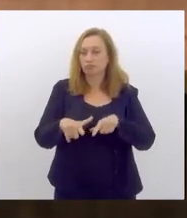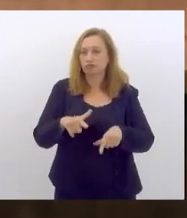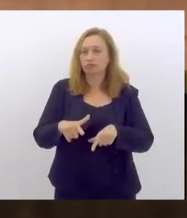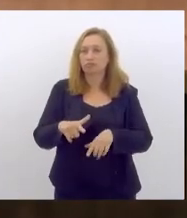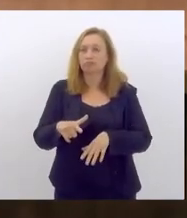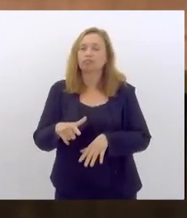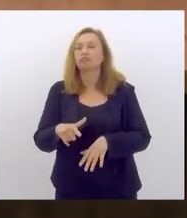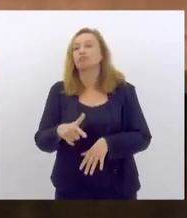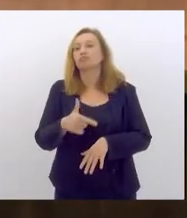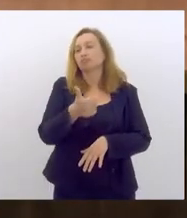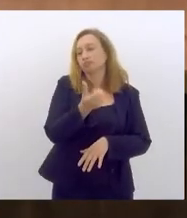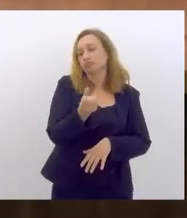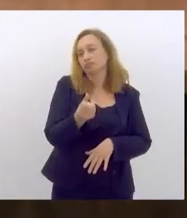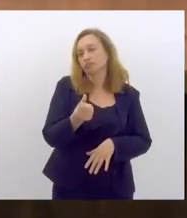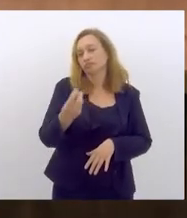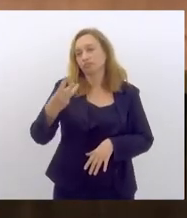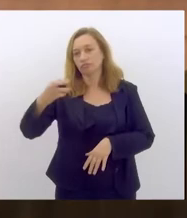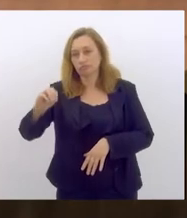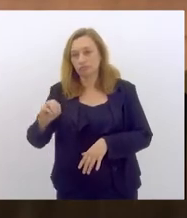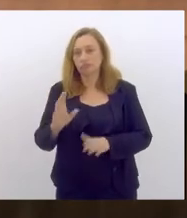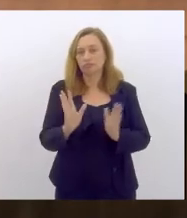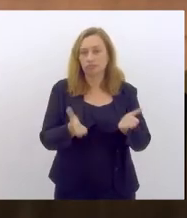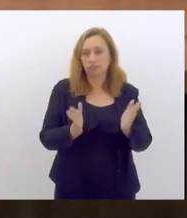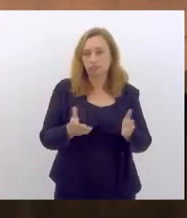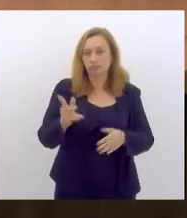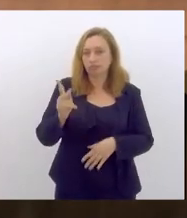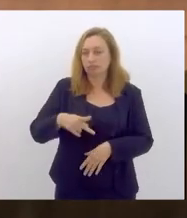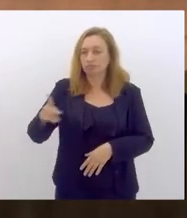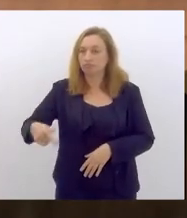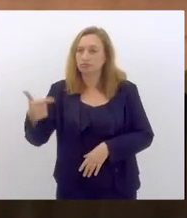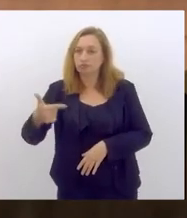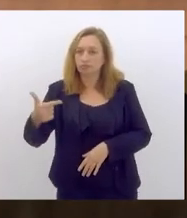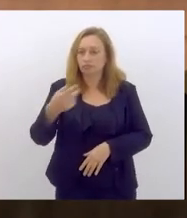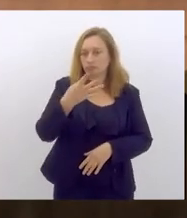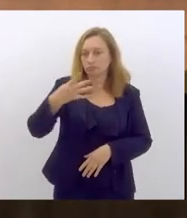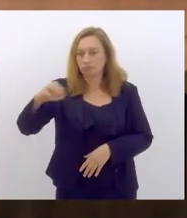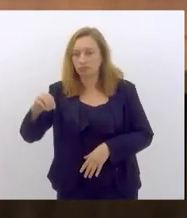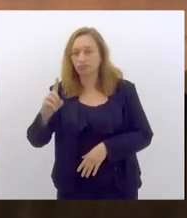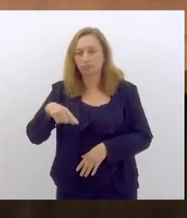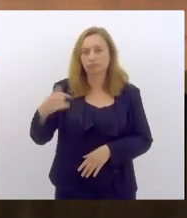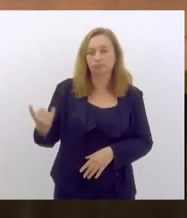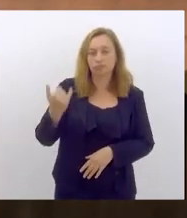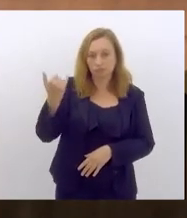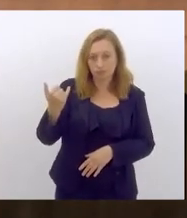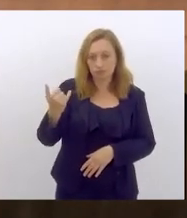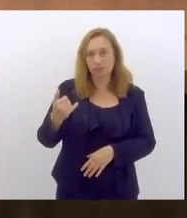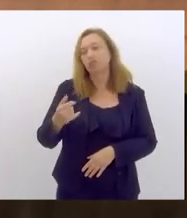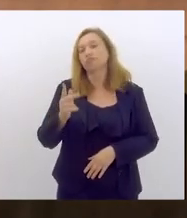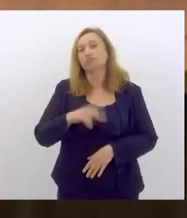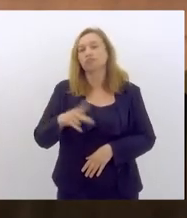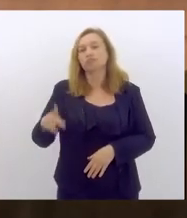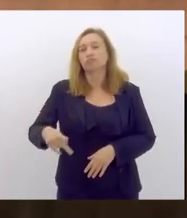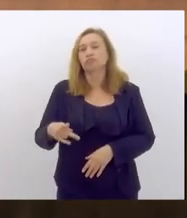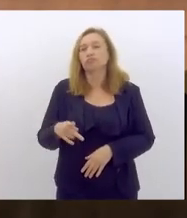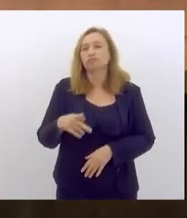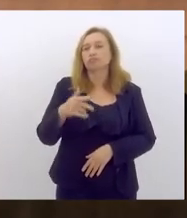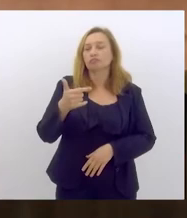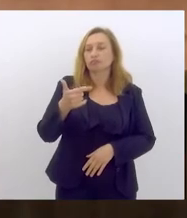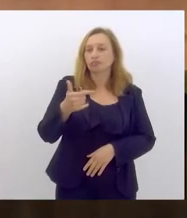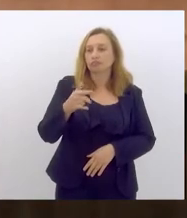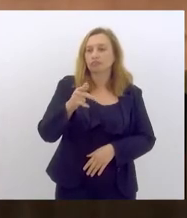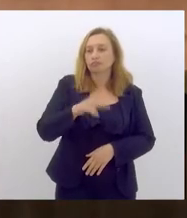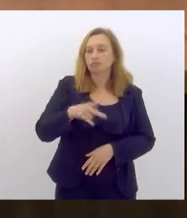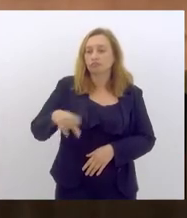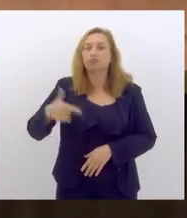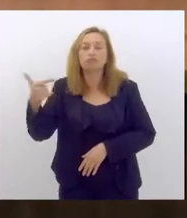fazem de 16 para 30, os DOC 2 de 22 para 40. Esse é um projeto muito importante. Os professores DOC 2 hoje estão na